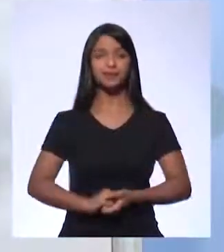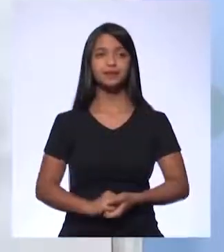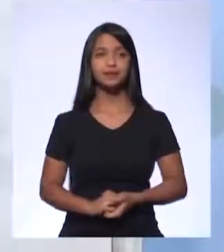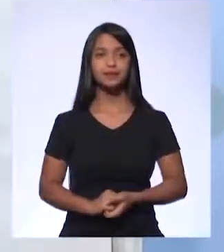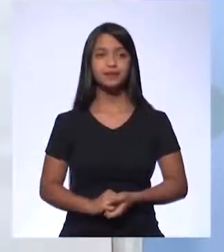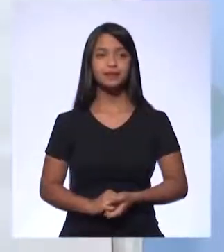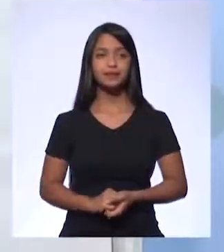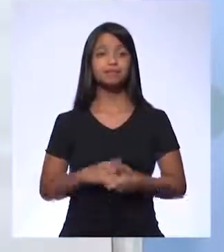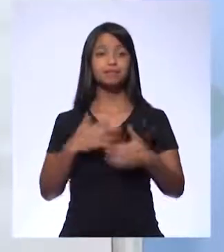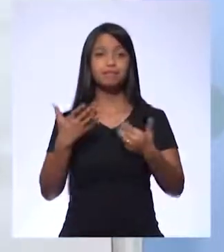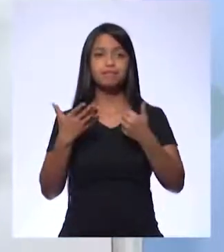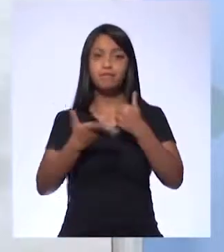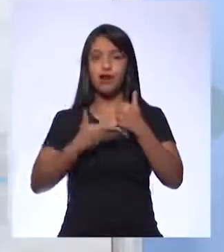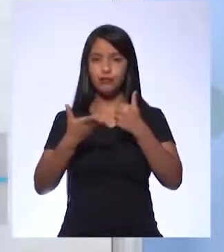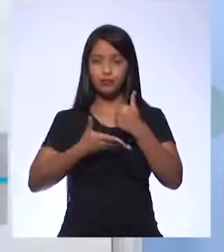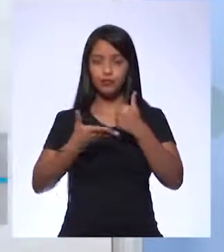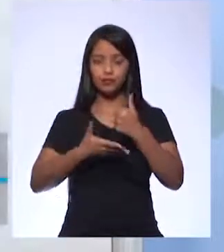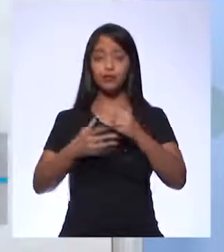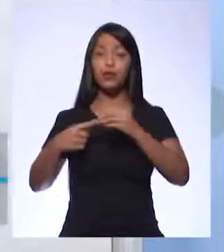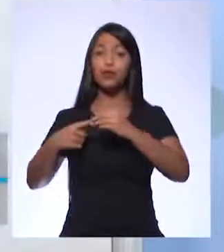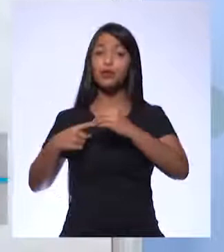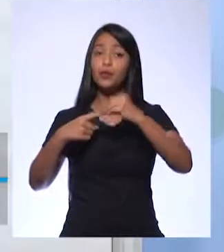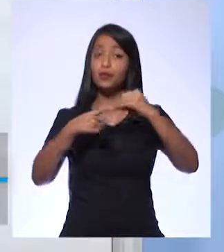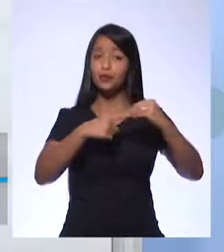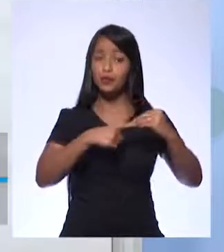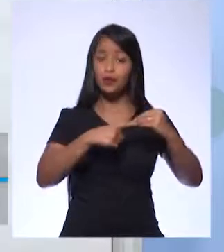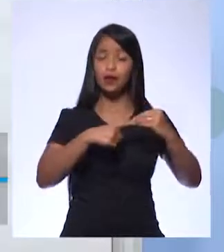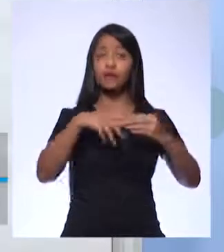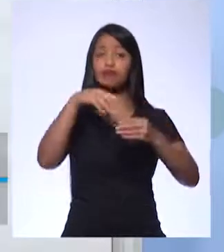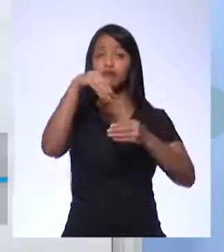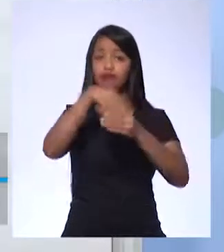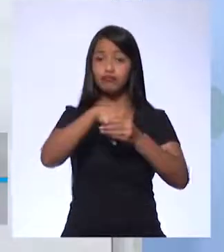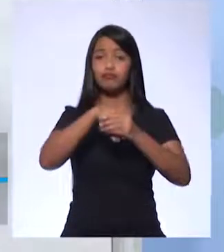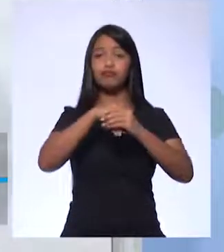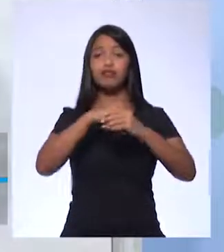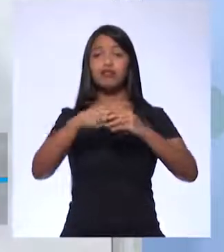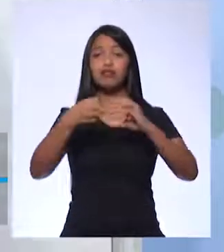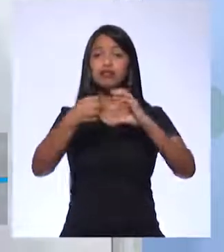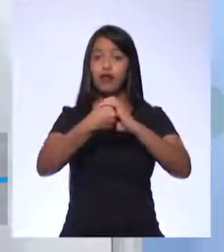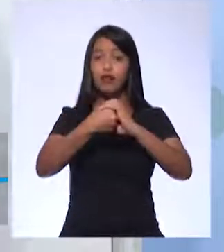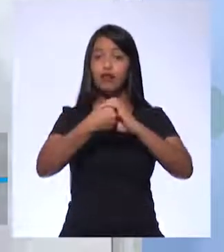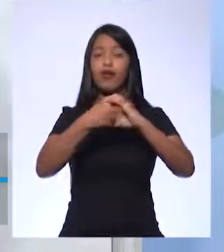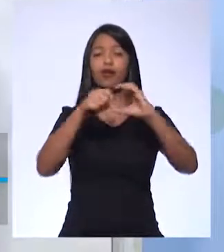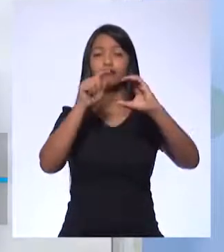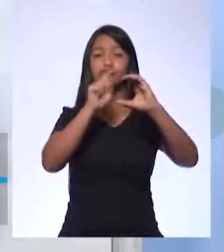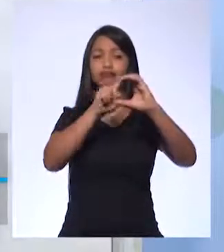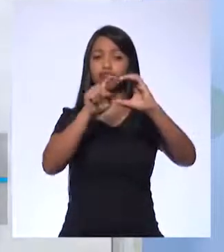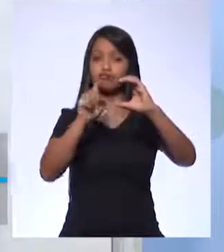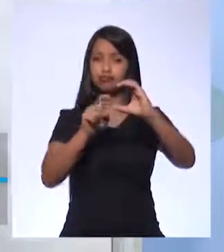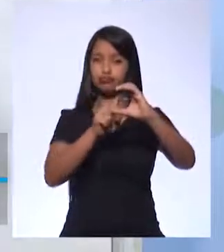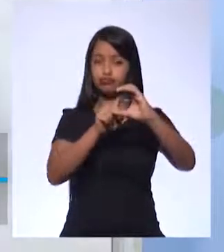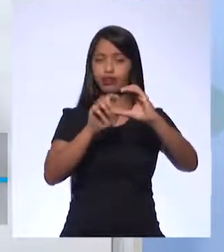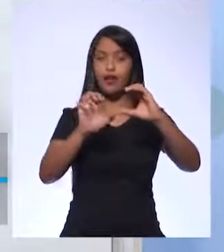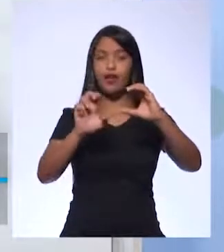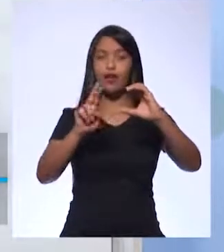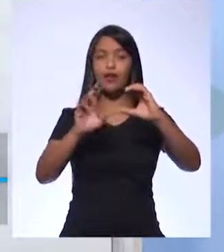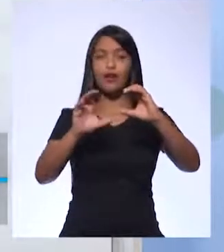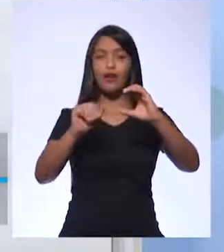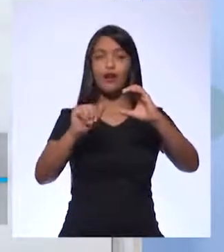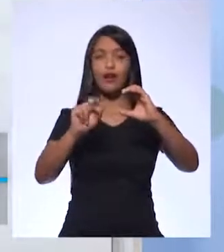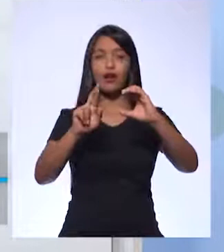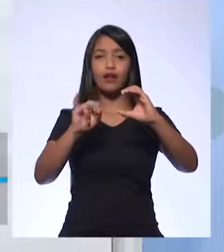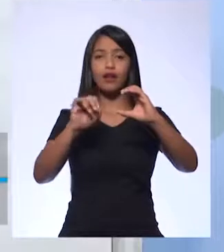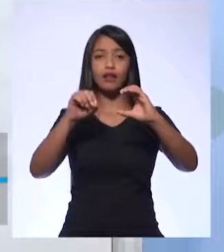Então, basicamente, o protozoário ele já é formado por uma célula eucarionte, essa célula já é mais complexa, mas ele